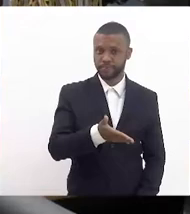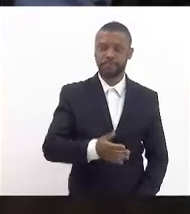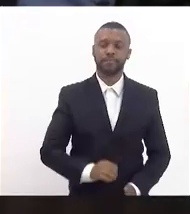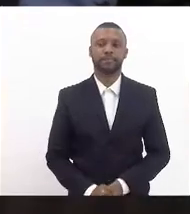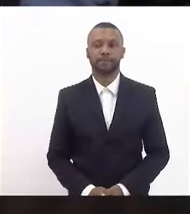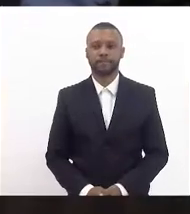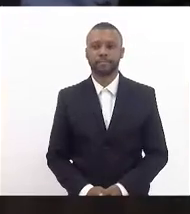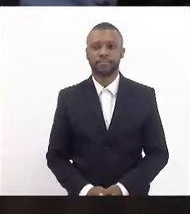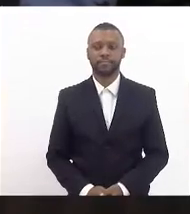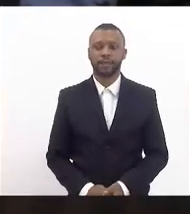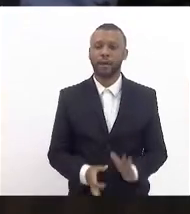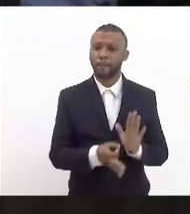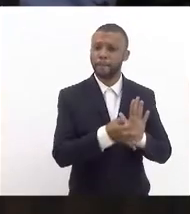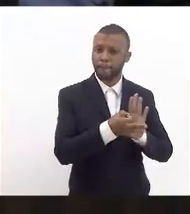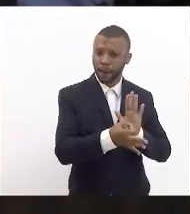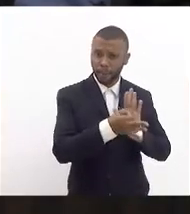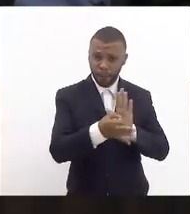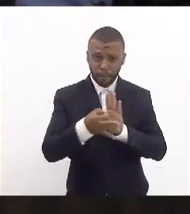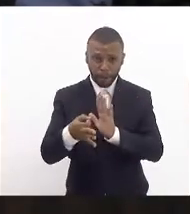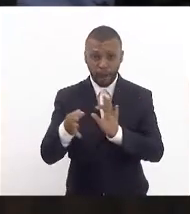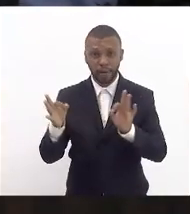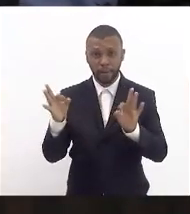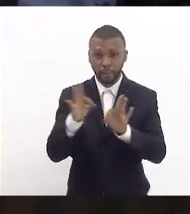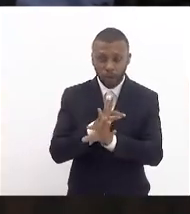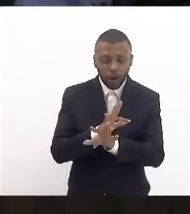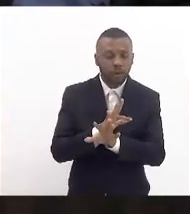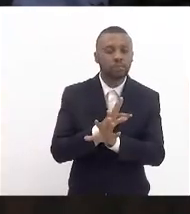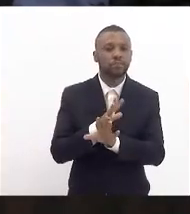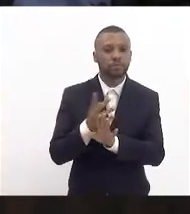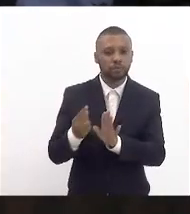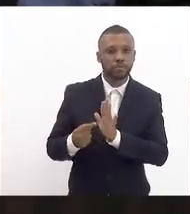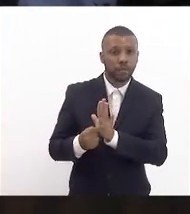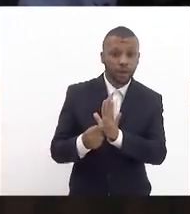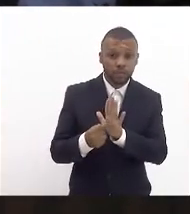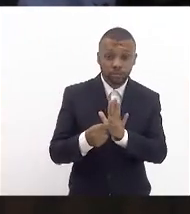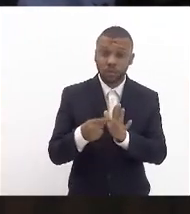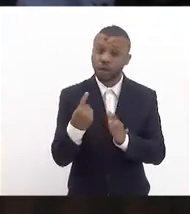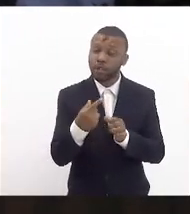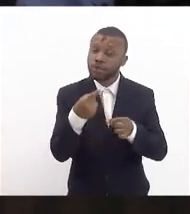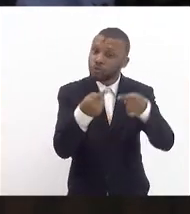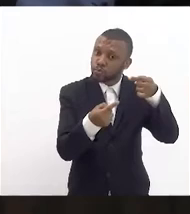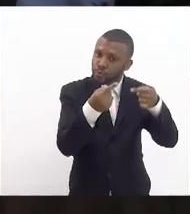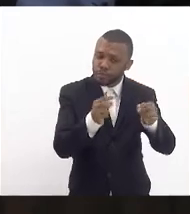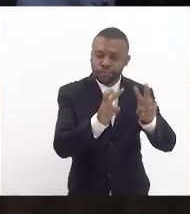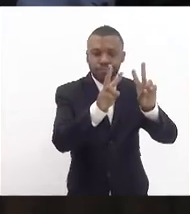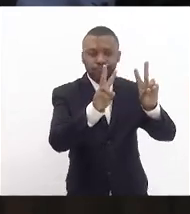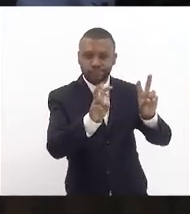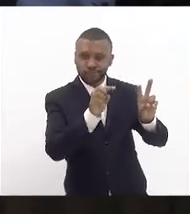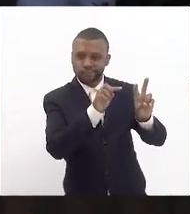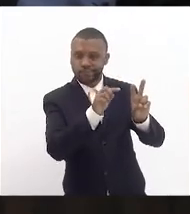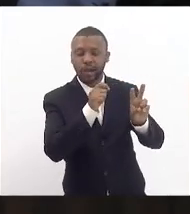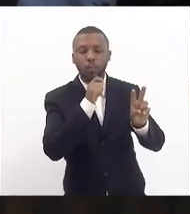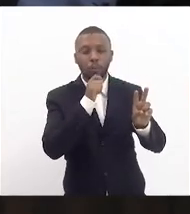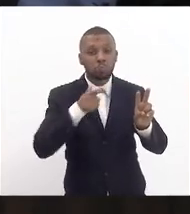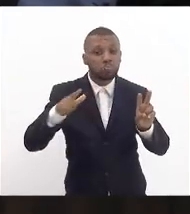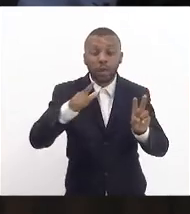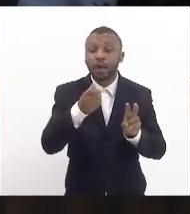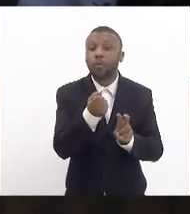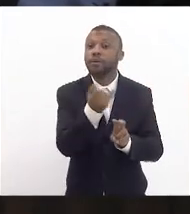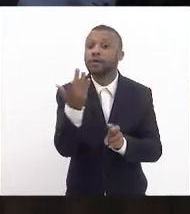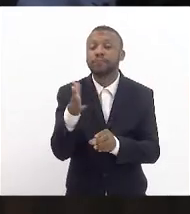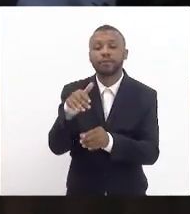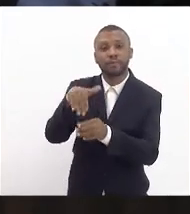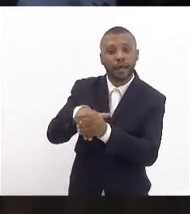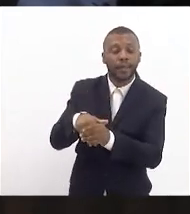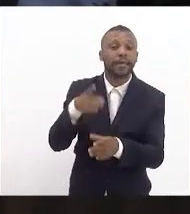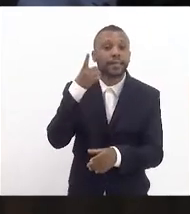Com os pareceres emitidos, já que nós já discutimos a presente matéria, não há quórum para a deliberação. Deputado